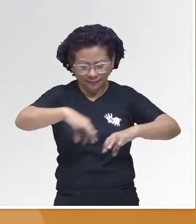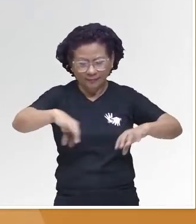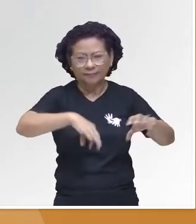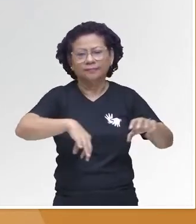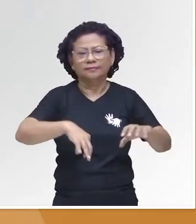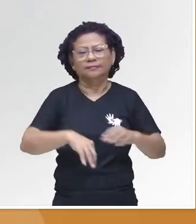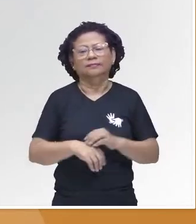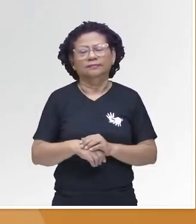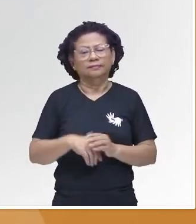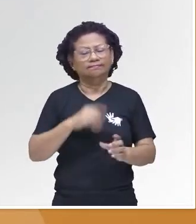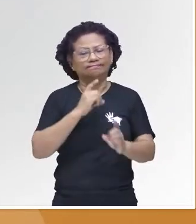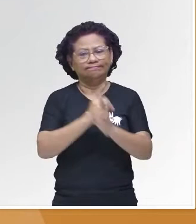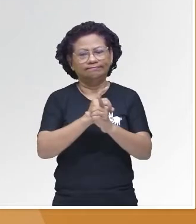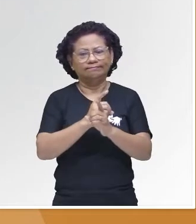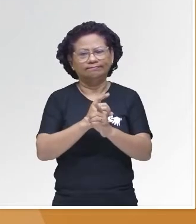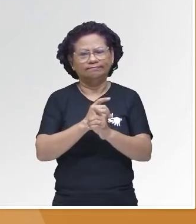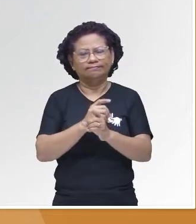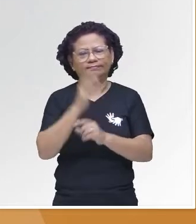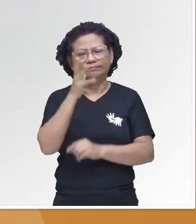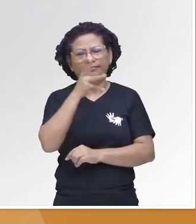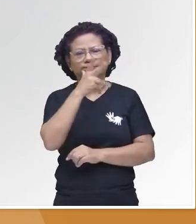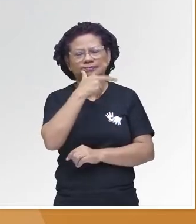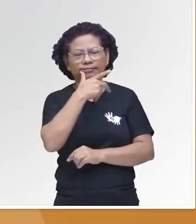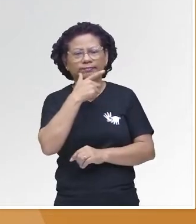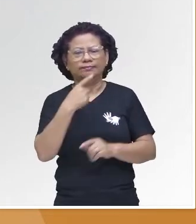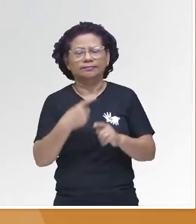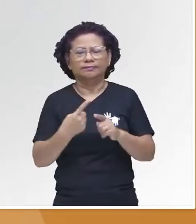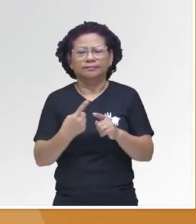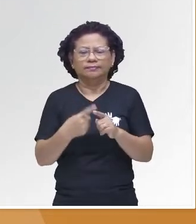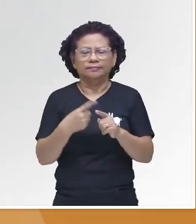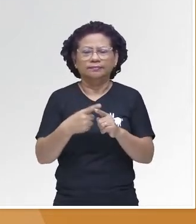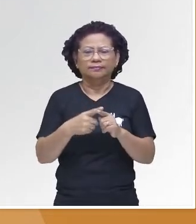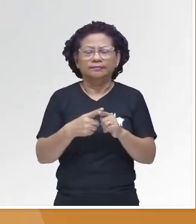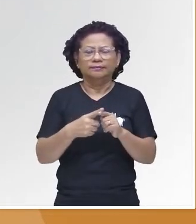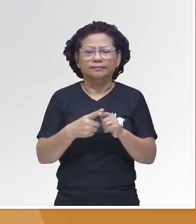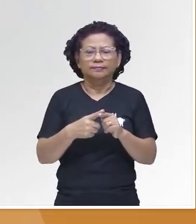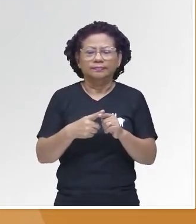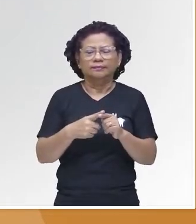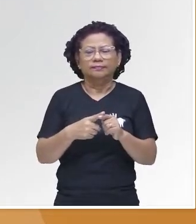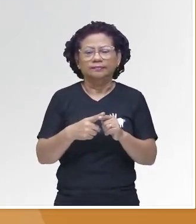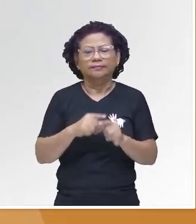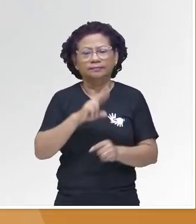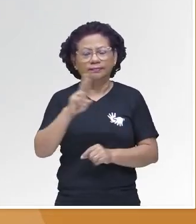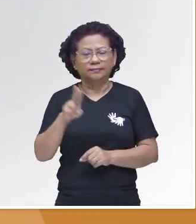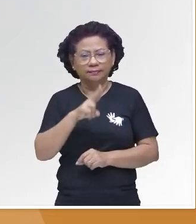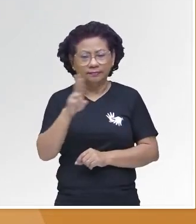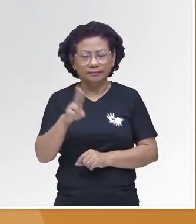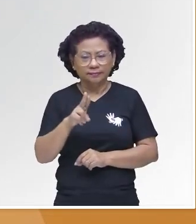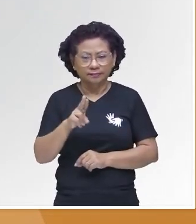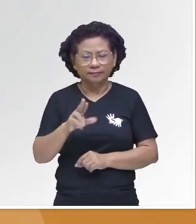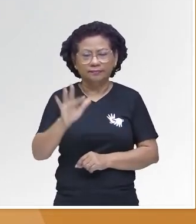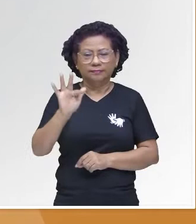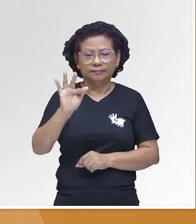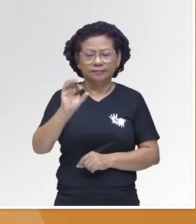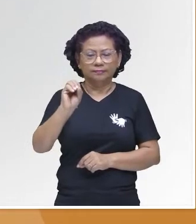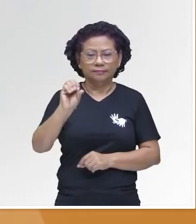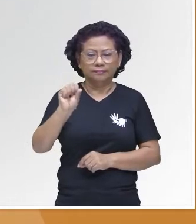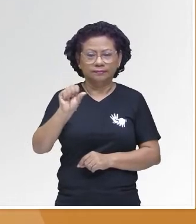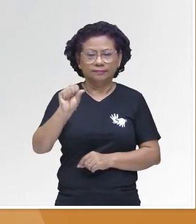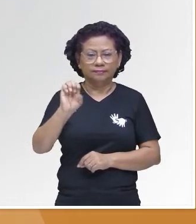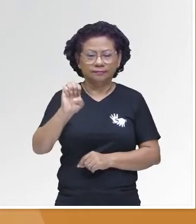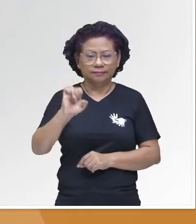muito tempo, já que são formados ali através da decomposição, né, de fósseis. Então